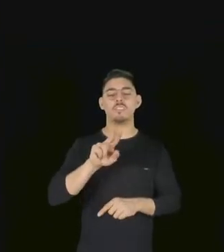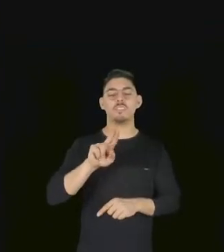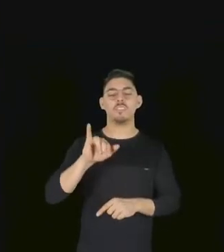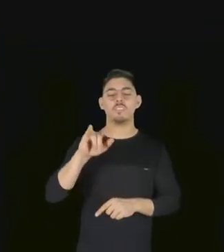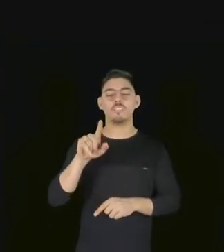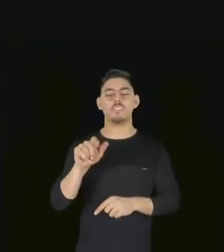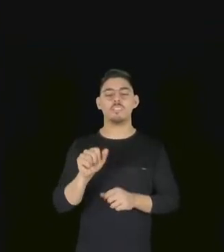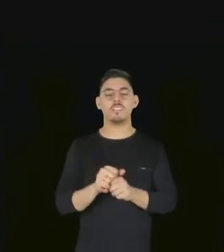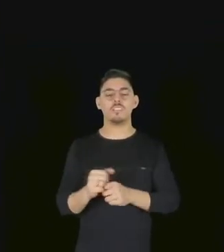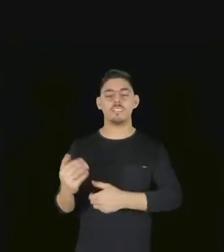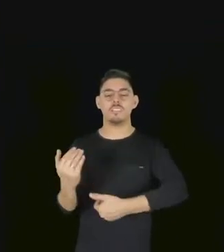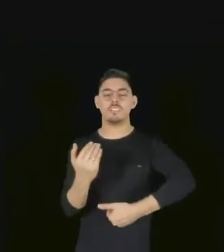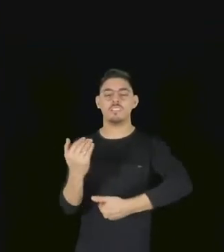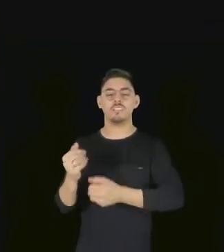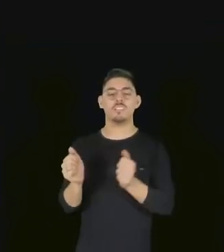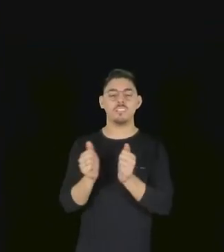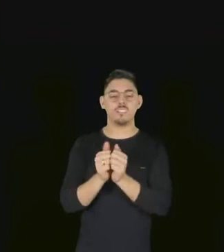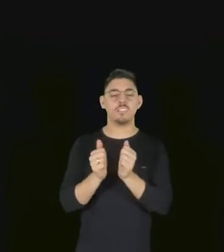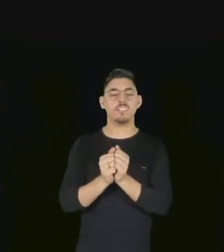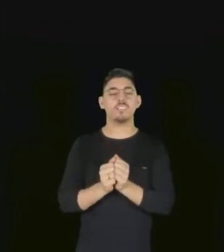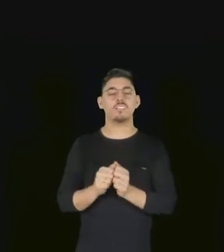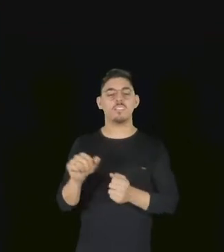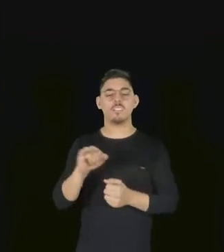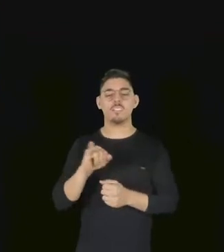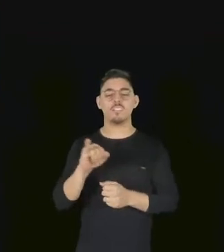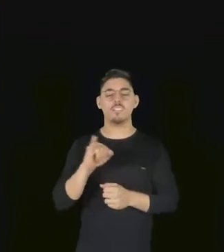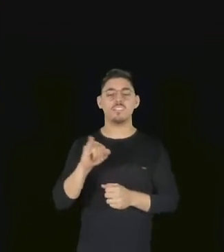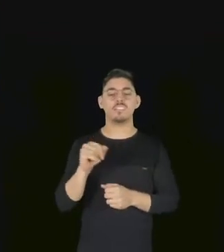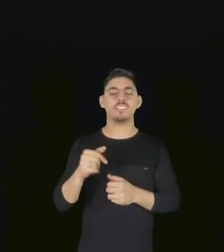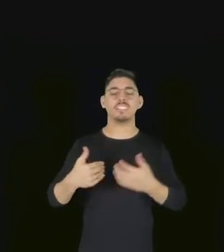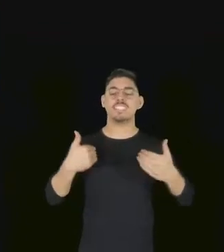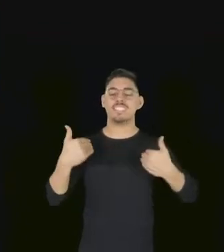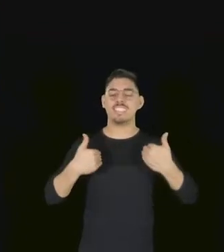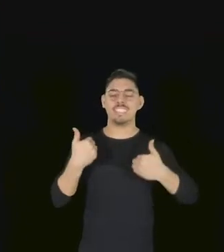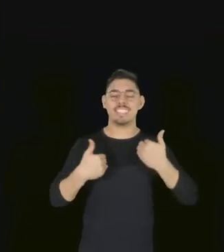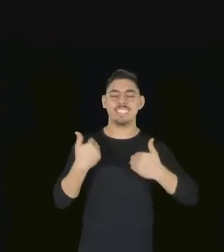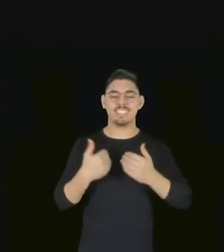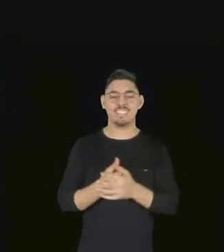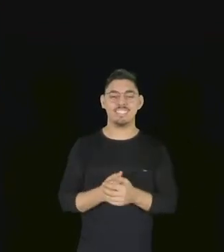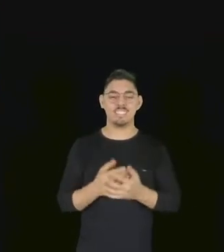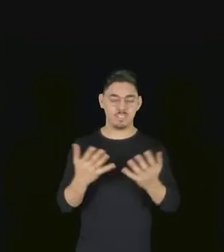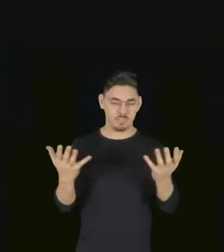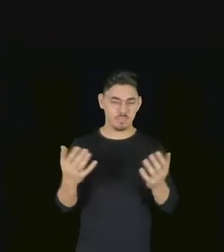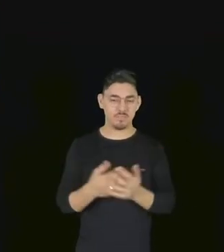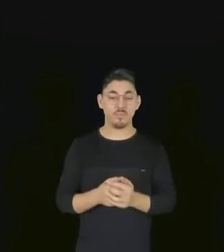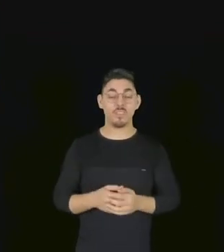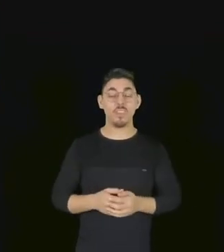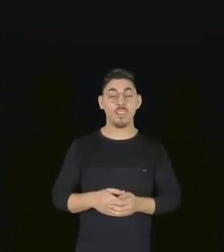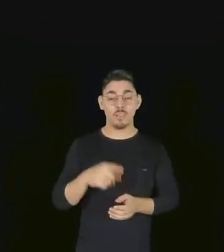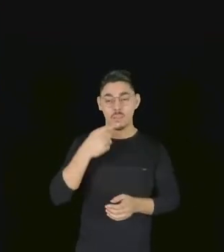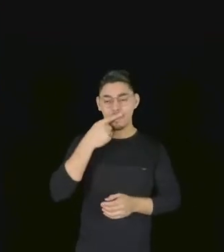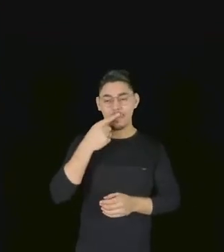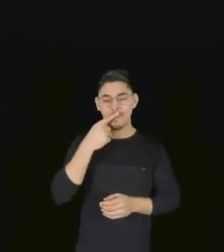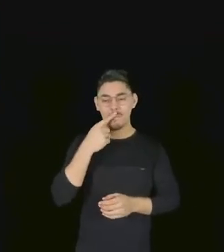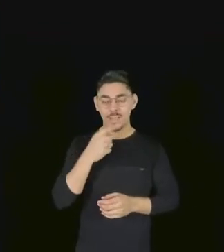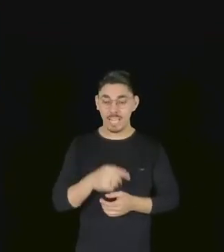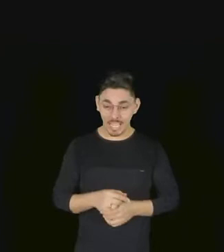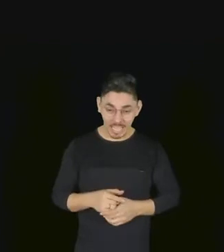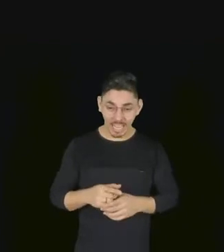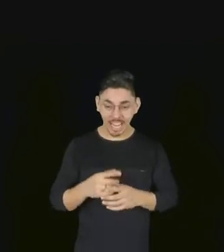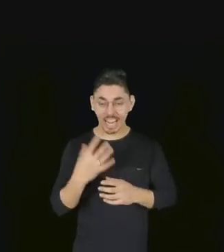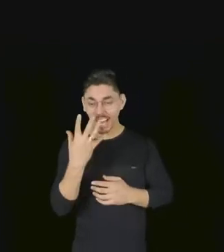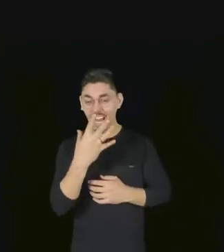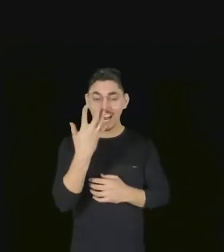no colinho da irmã mais velha, radiante. E é claro, o pai babão tirando essa